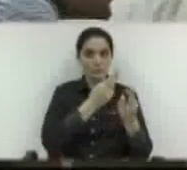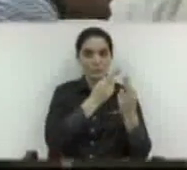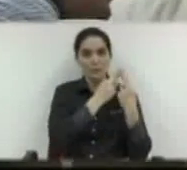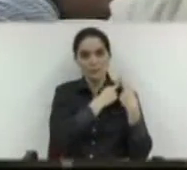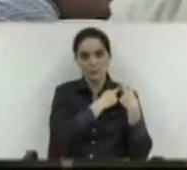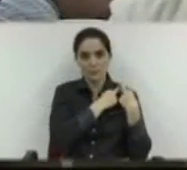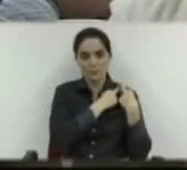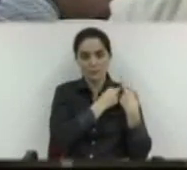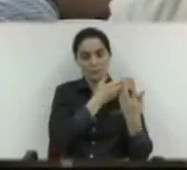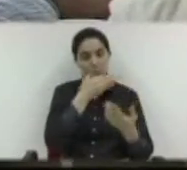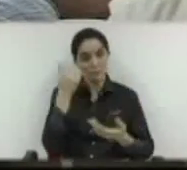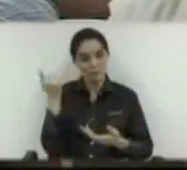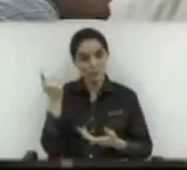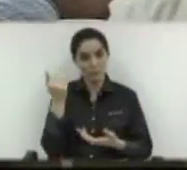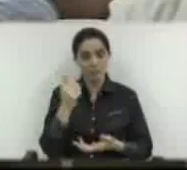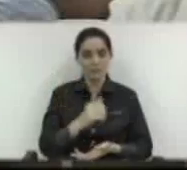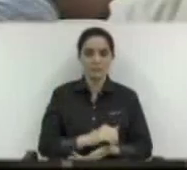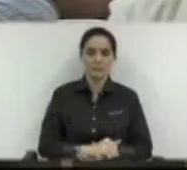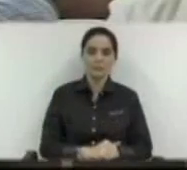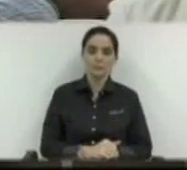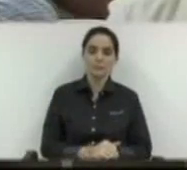autor para a agilidade dos trabalhos.